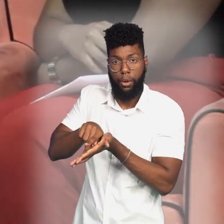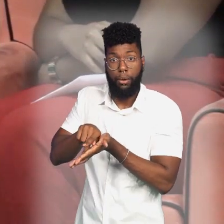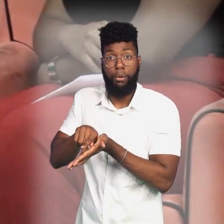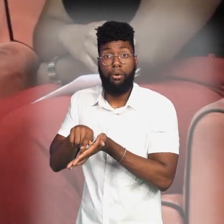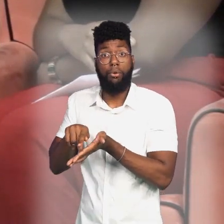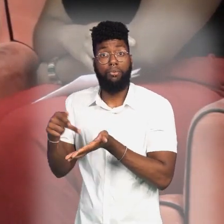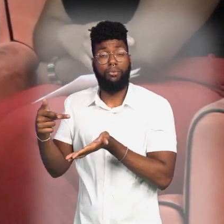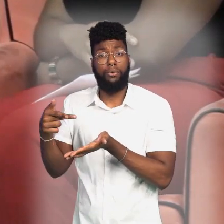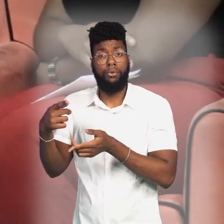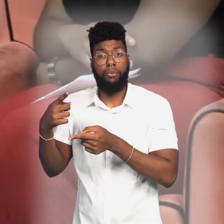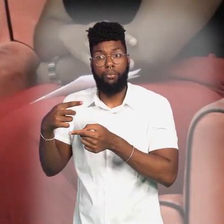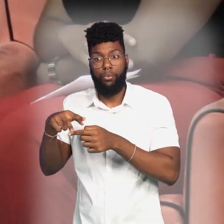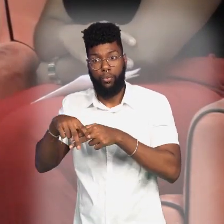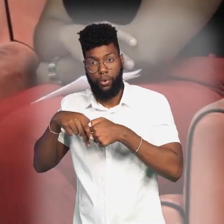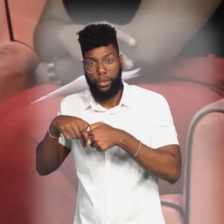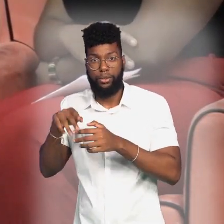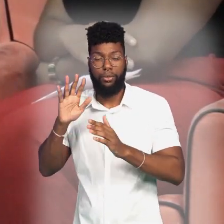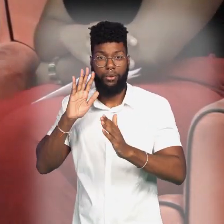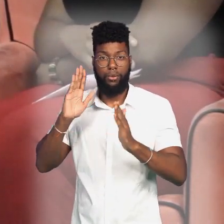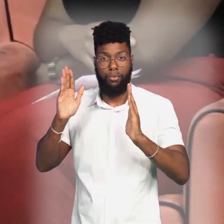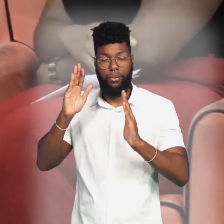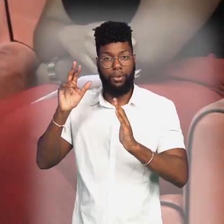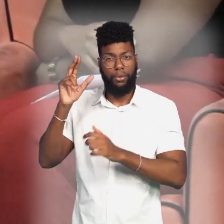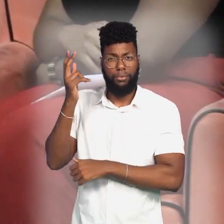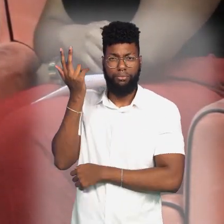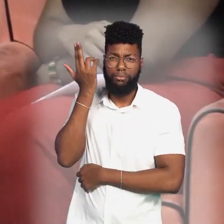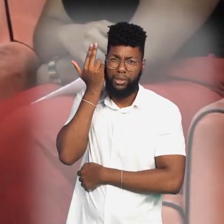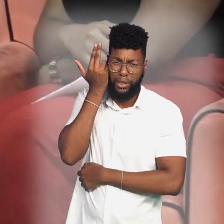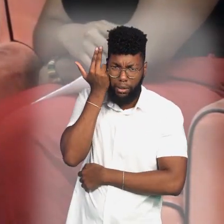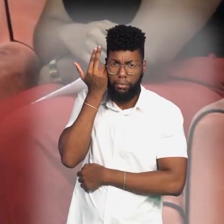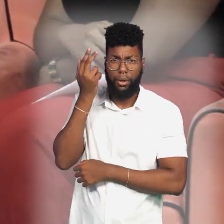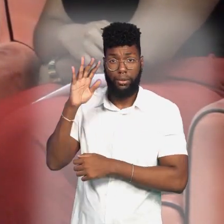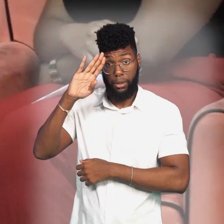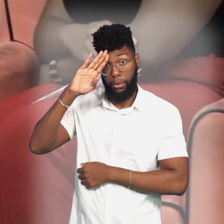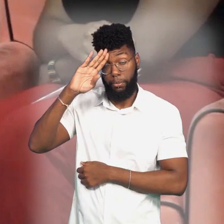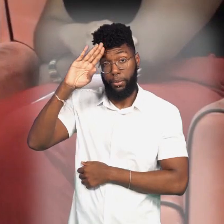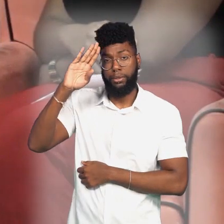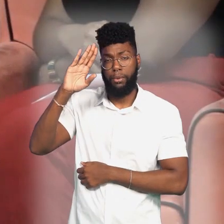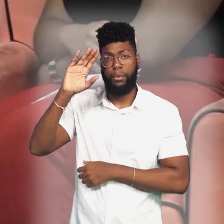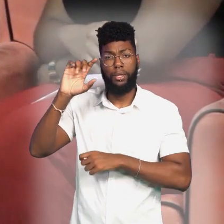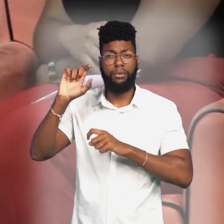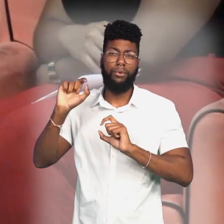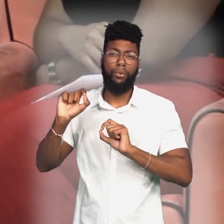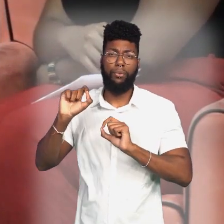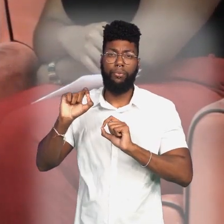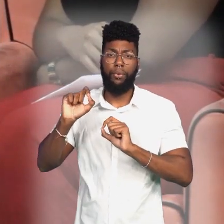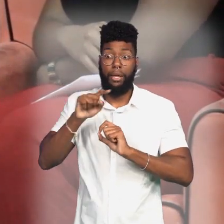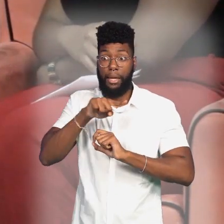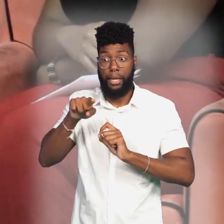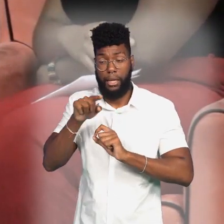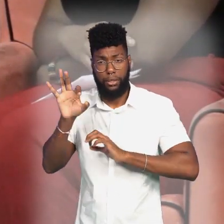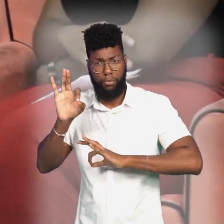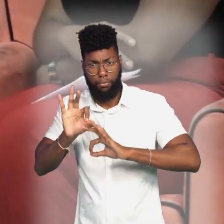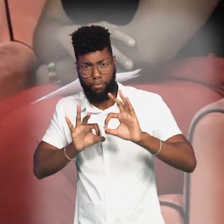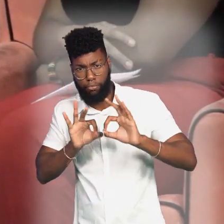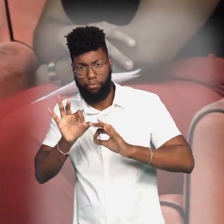que na Páscoa, e principalmente no hemisfério norte, no domingo de Páscoa, eles